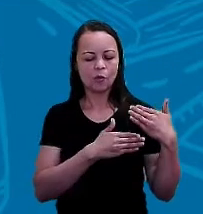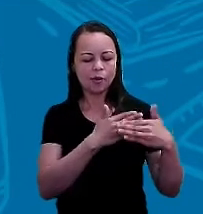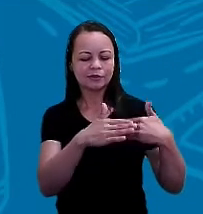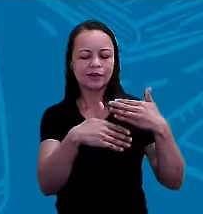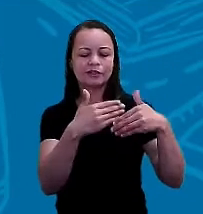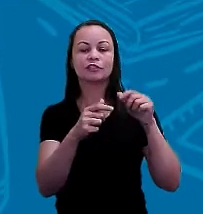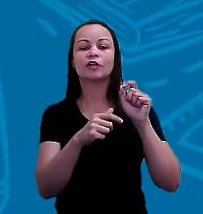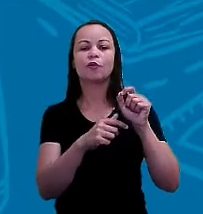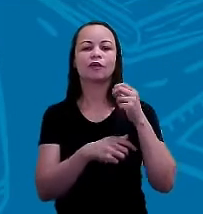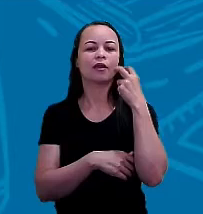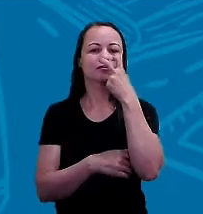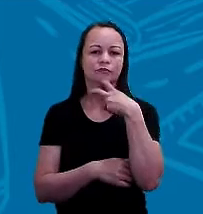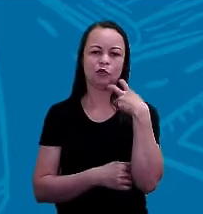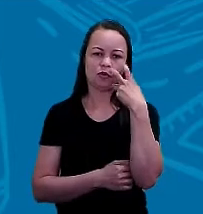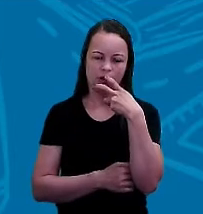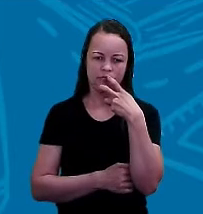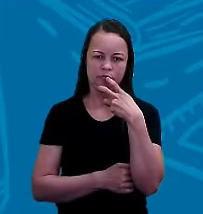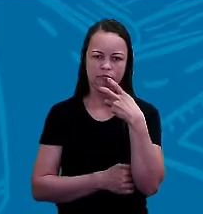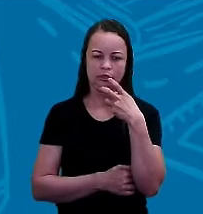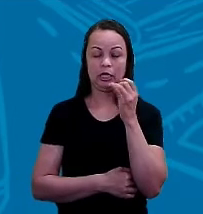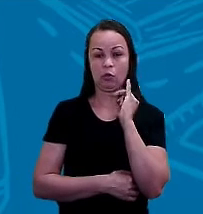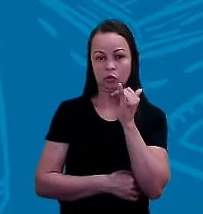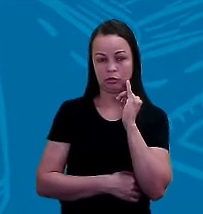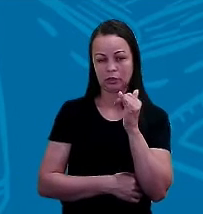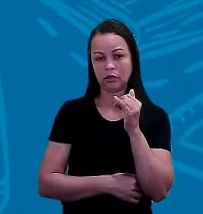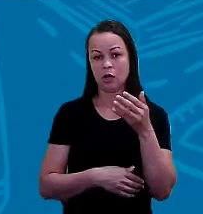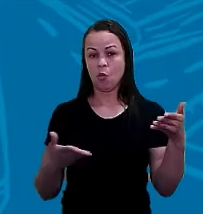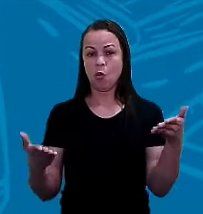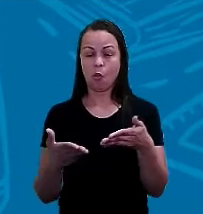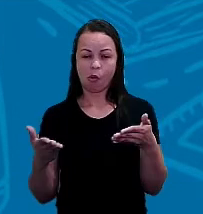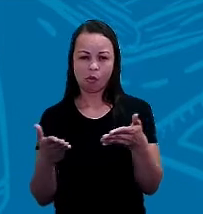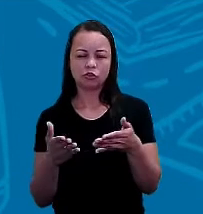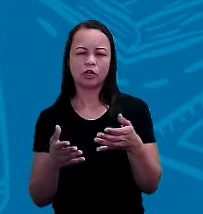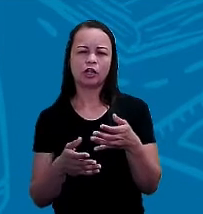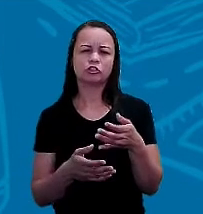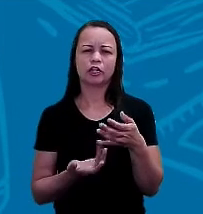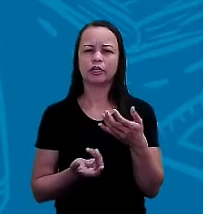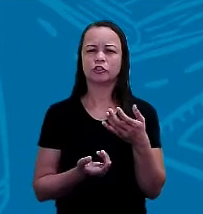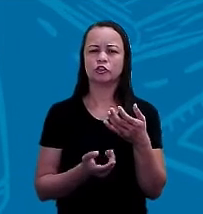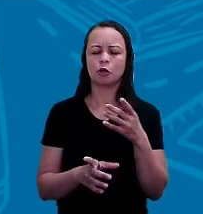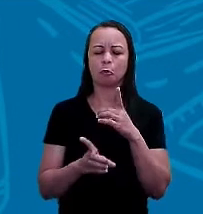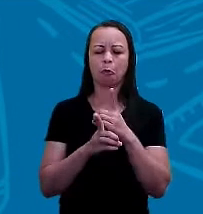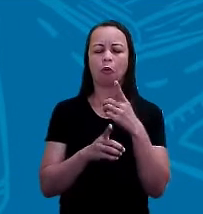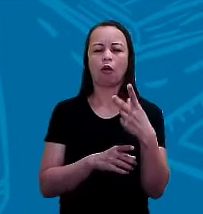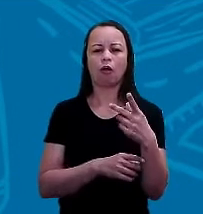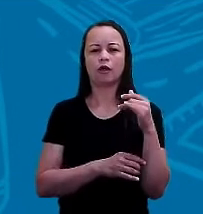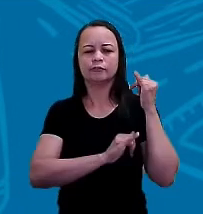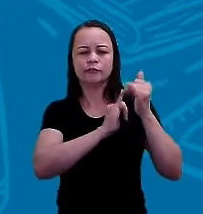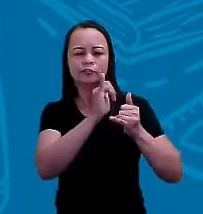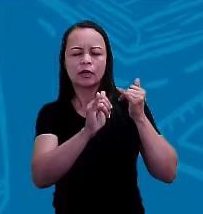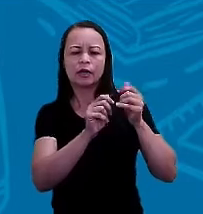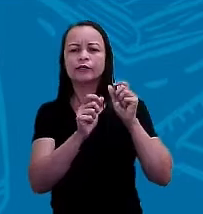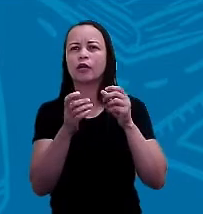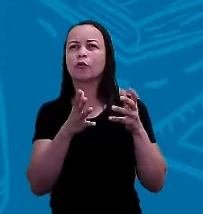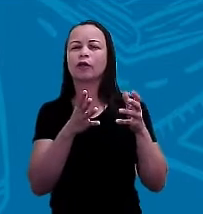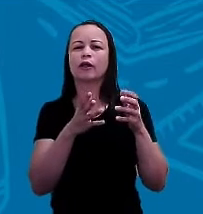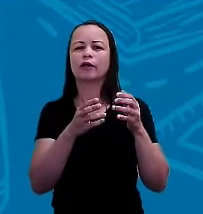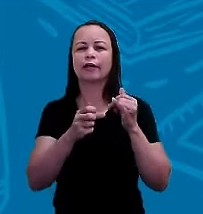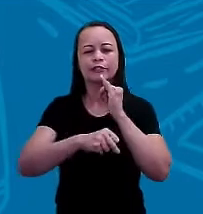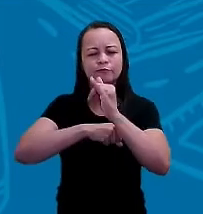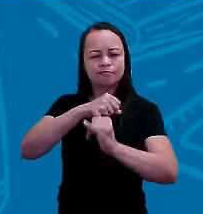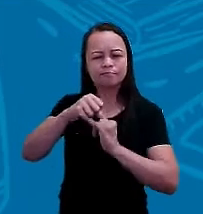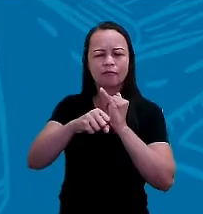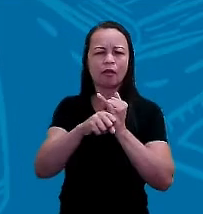Geralmente é contada. Hoje a gente encontra essas lendas, né? Com essa questão de internet,